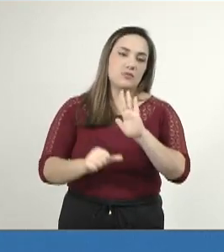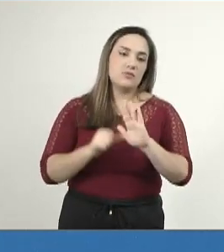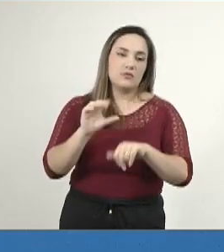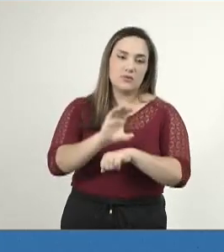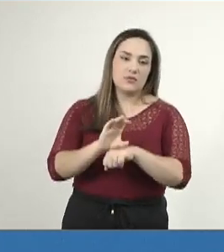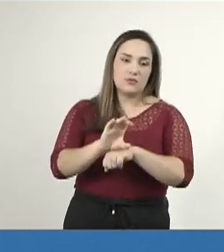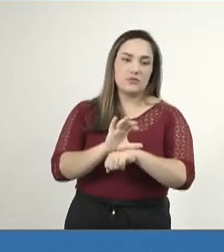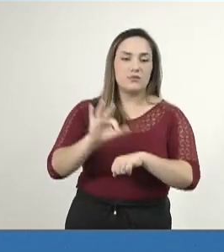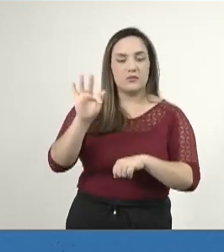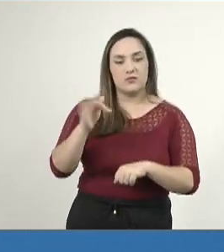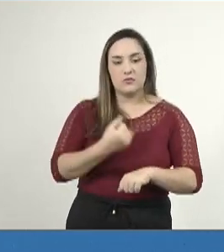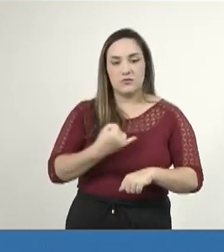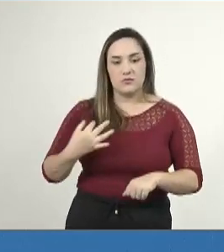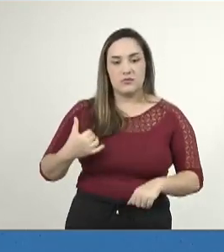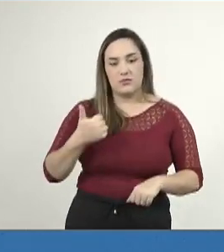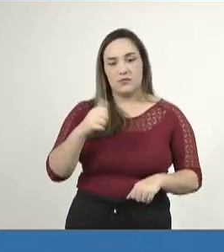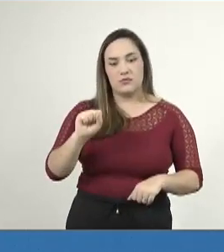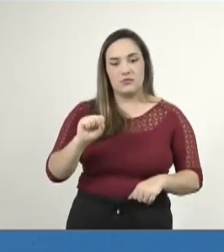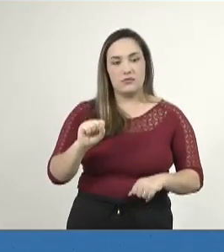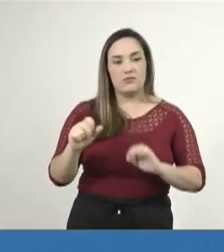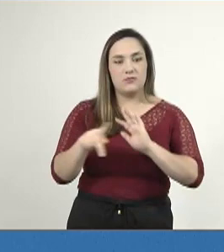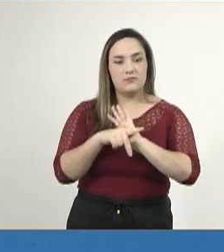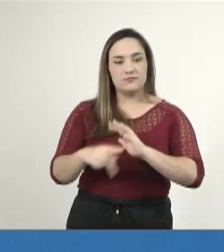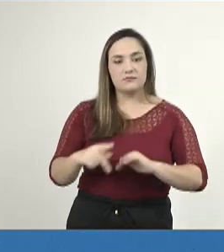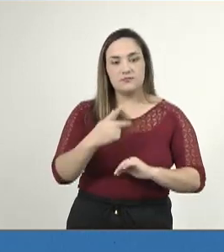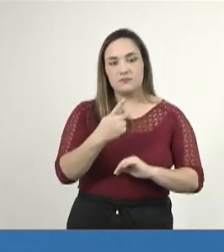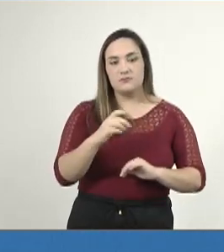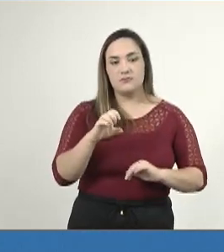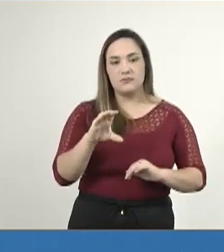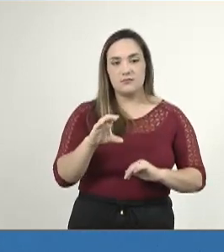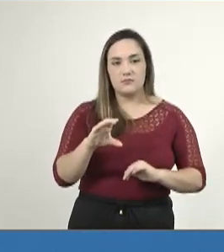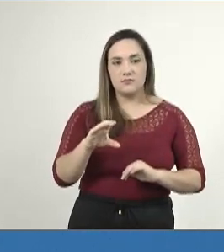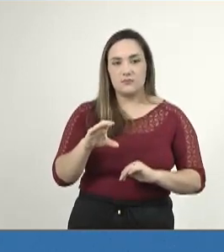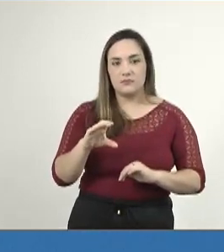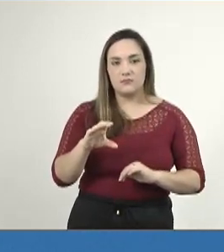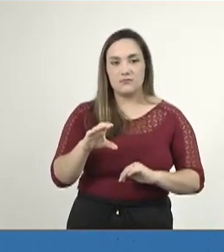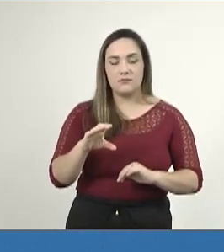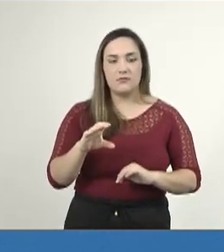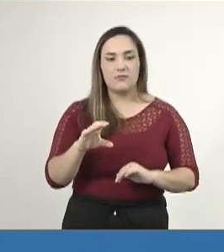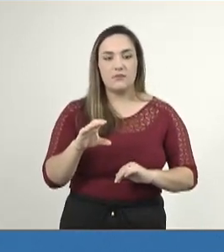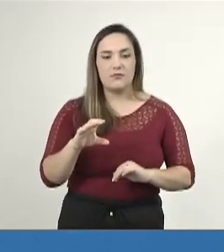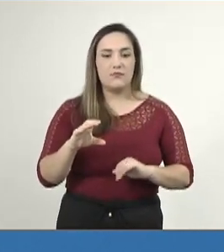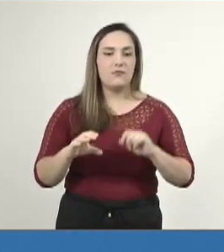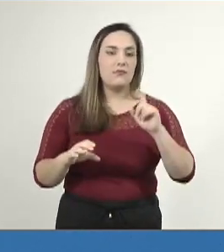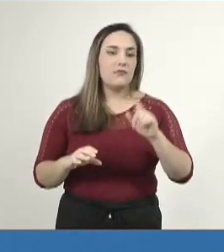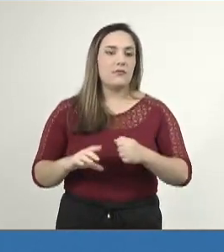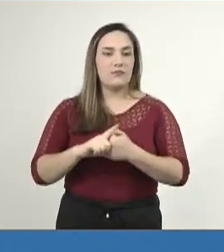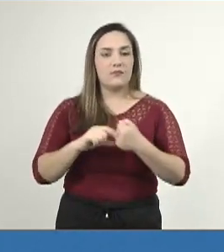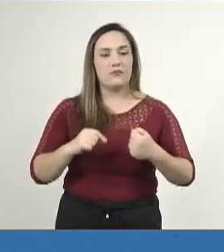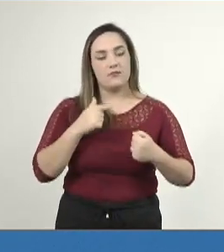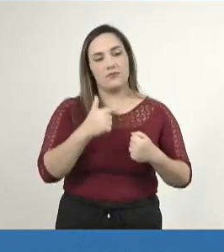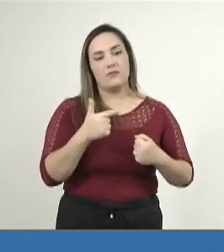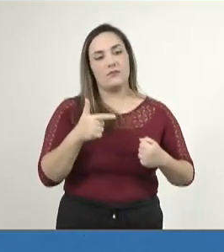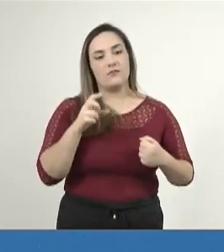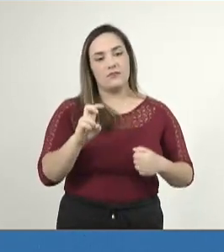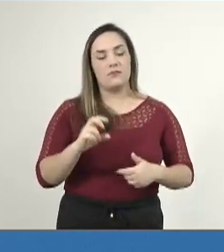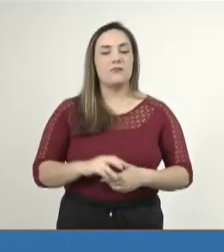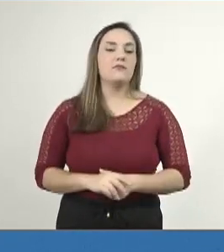18, referente àquela PEC, a mudança do parágrafo 4º do artigo 225 da Constituição